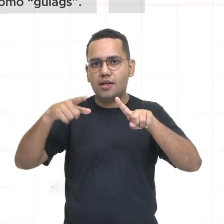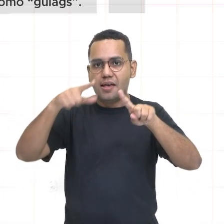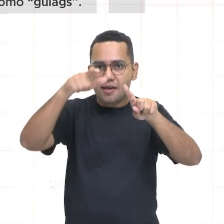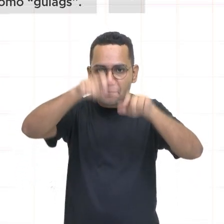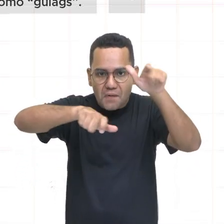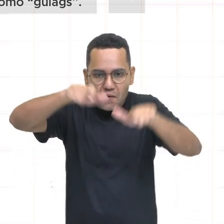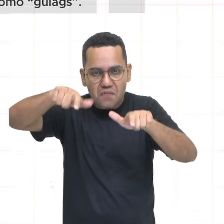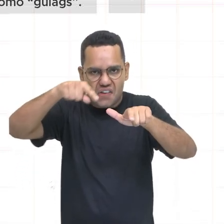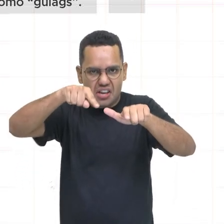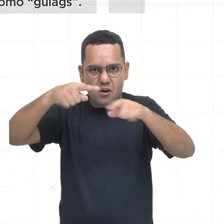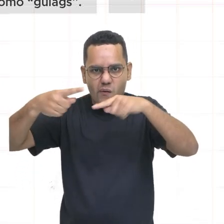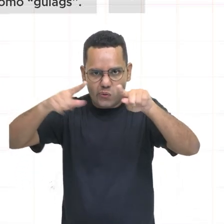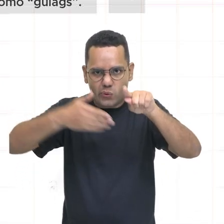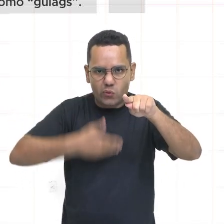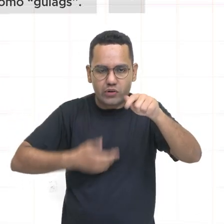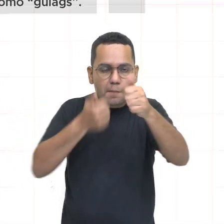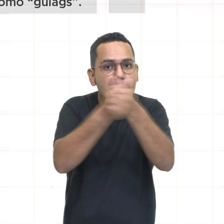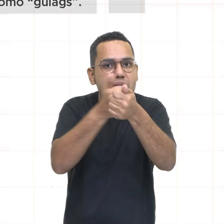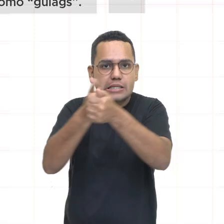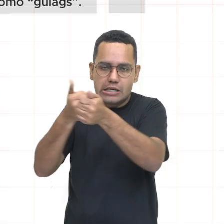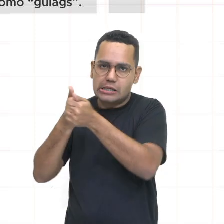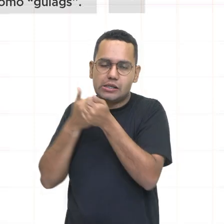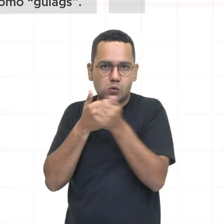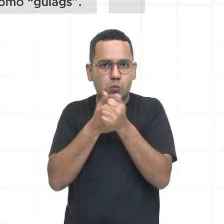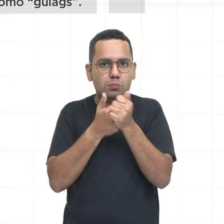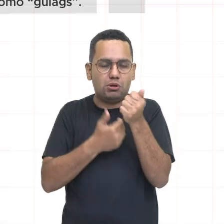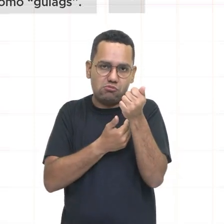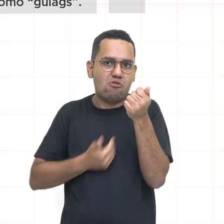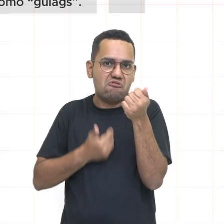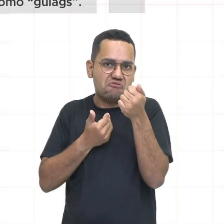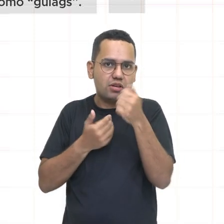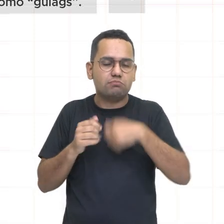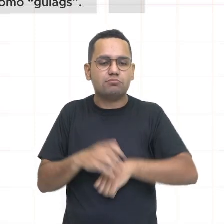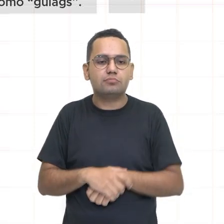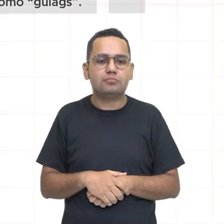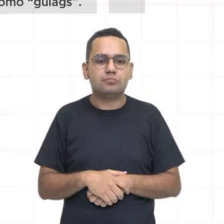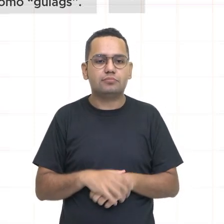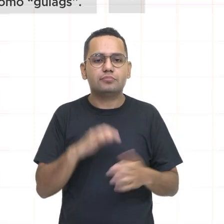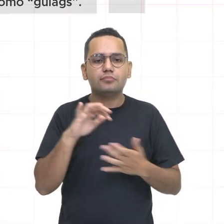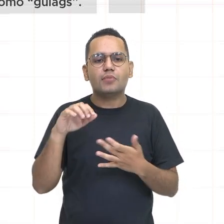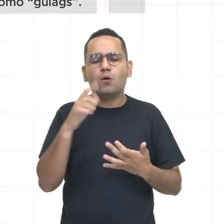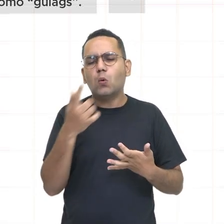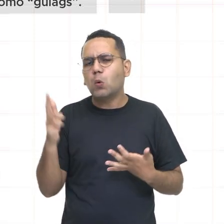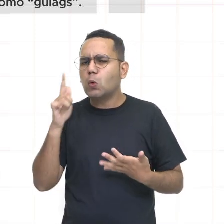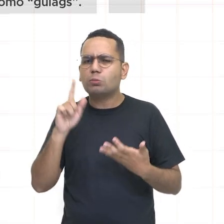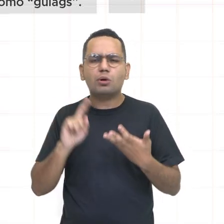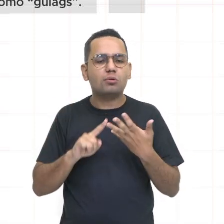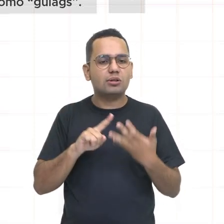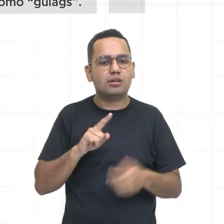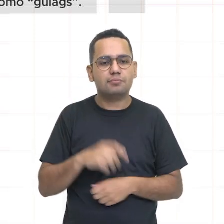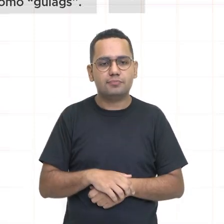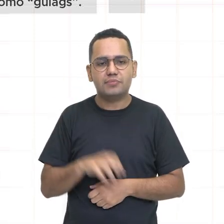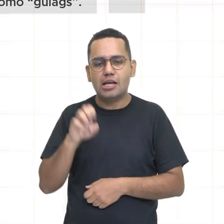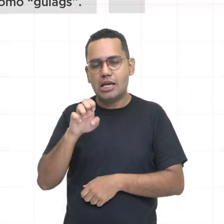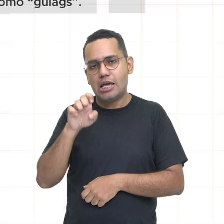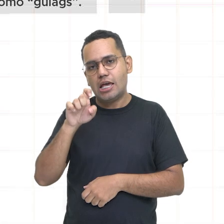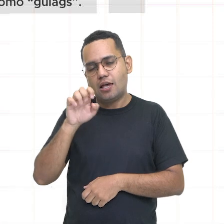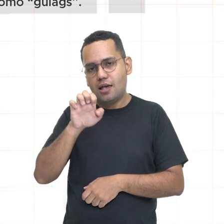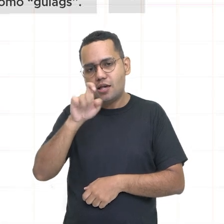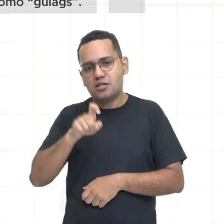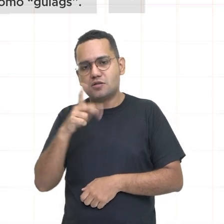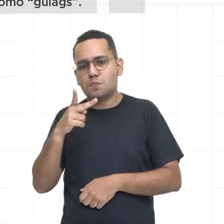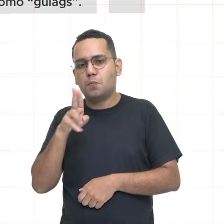perseguidas nesse contexto, certo? Vamos observar grandes expurgos. O que seria isso, A